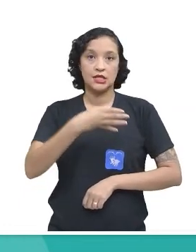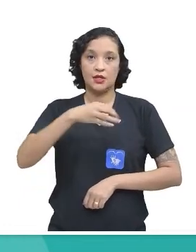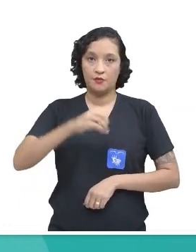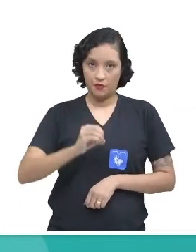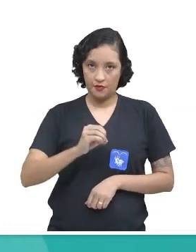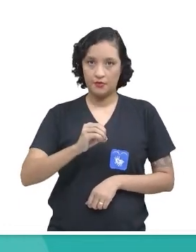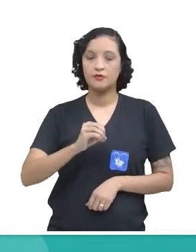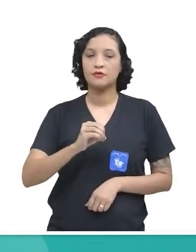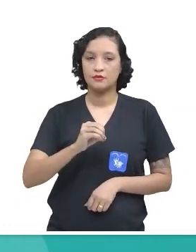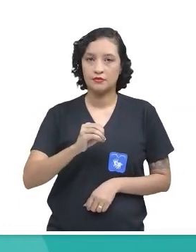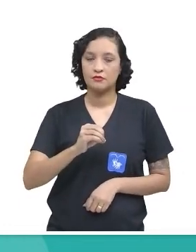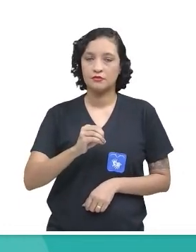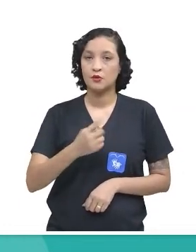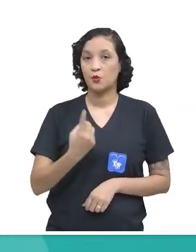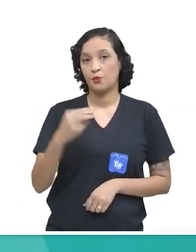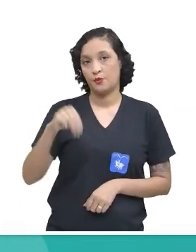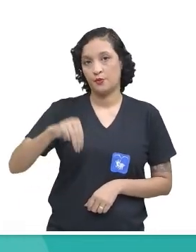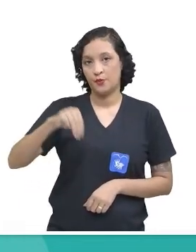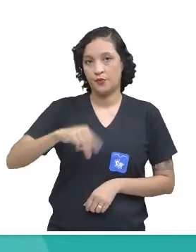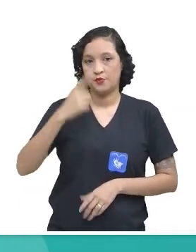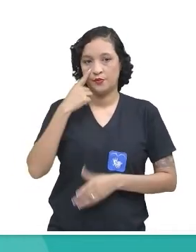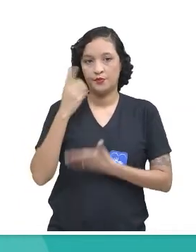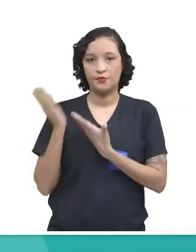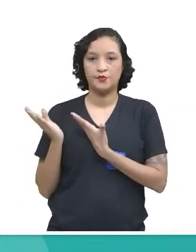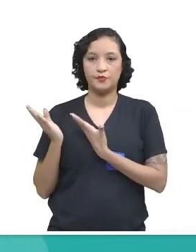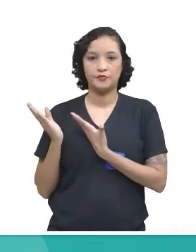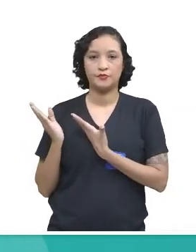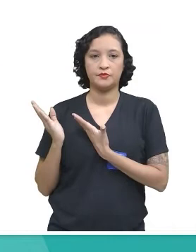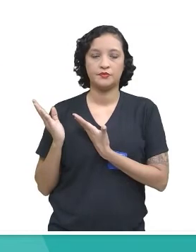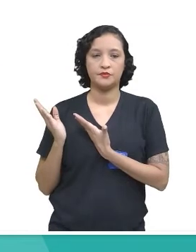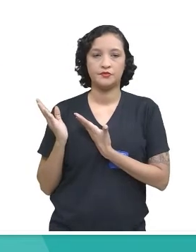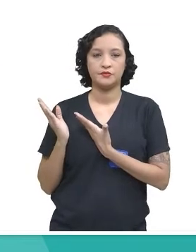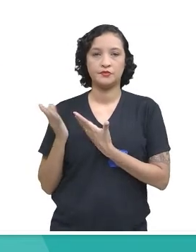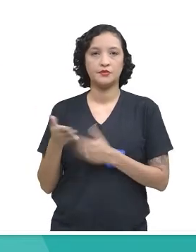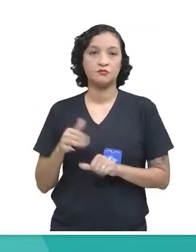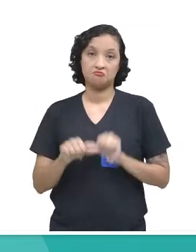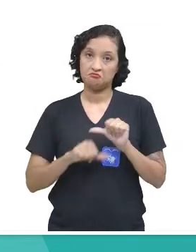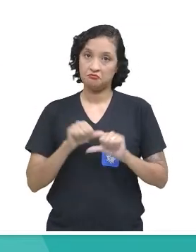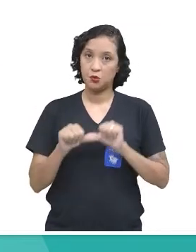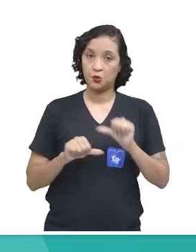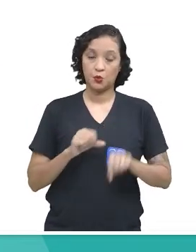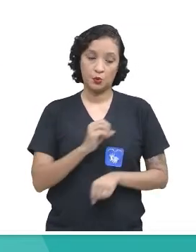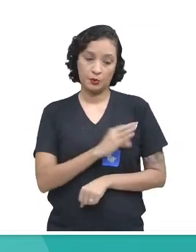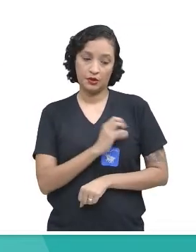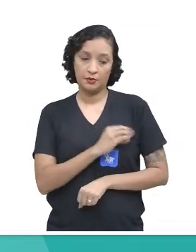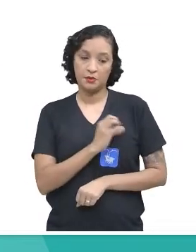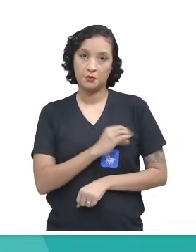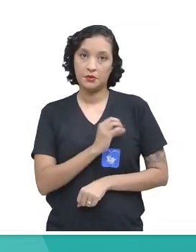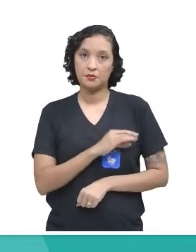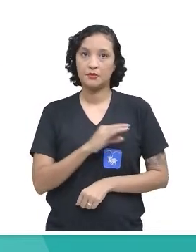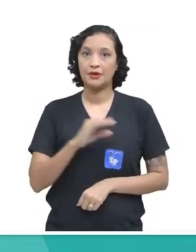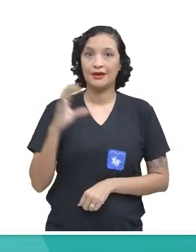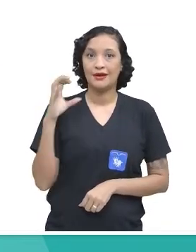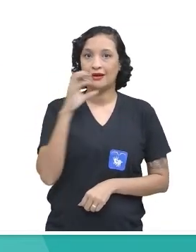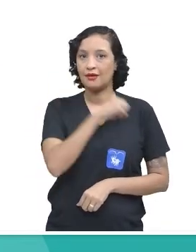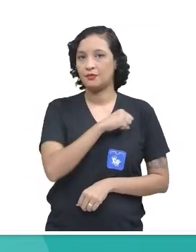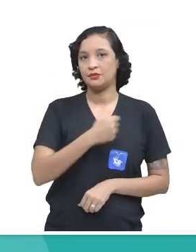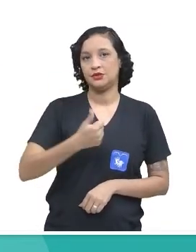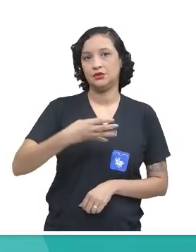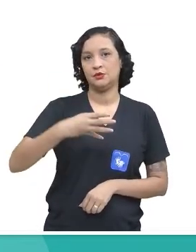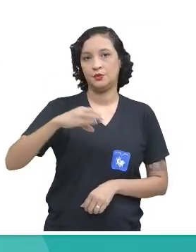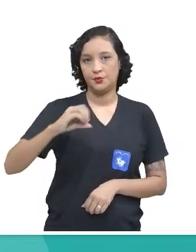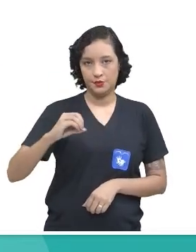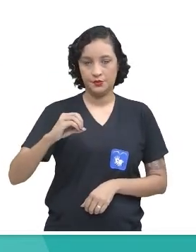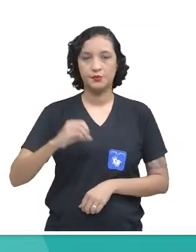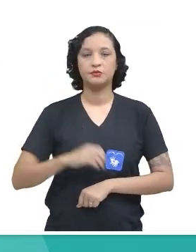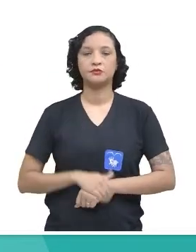140 vezes por minuto. Então, agora ela não tem mais 90. Ela já está com 140 batimentos por minuto. E